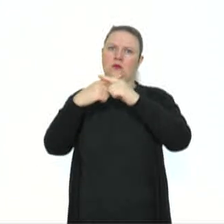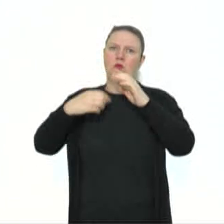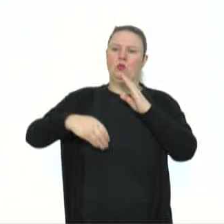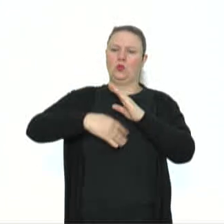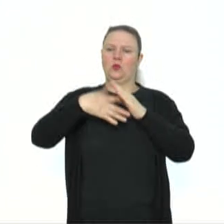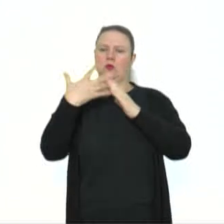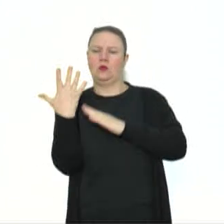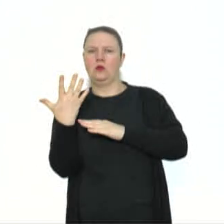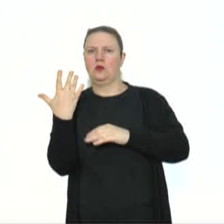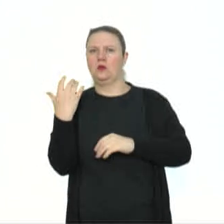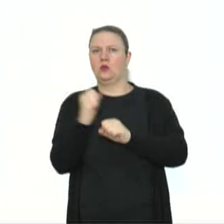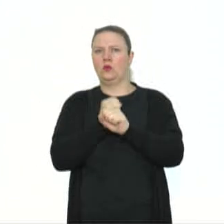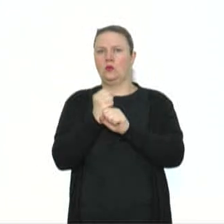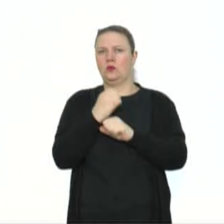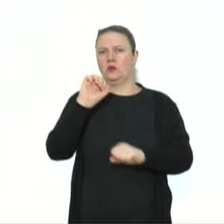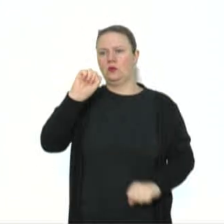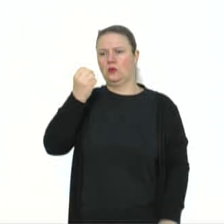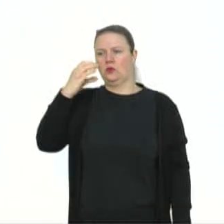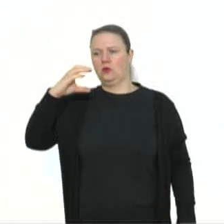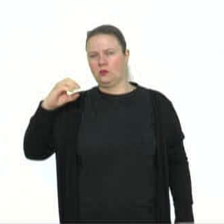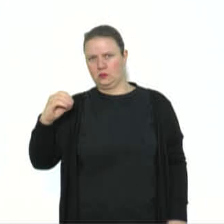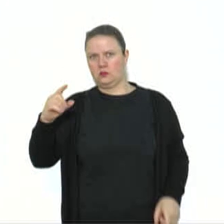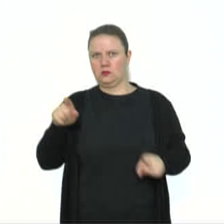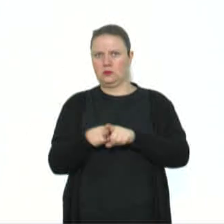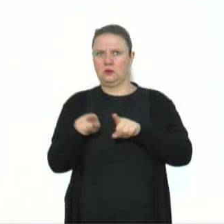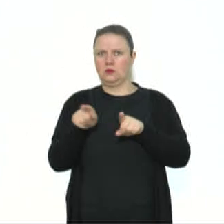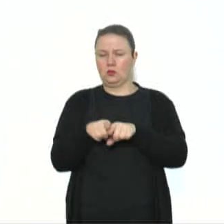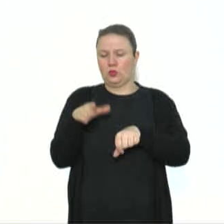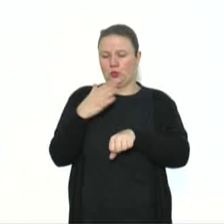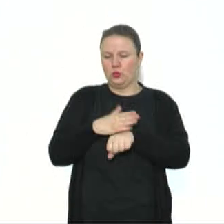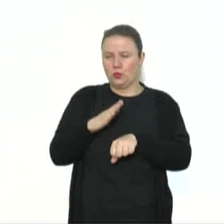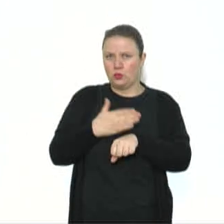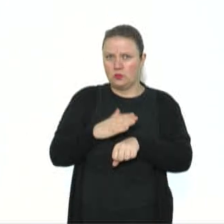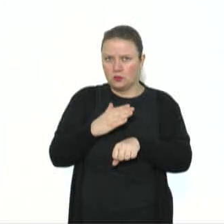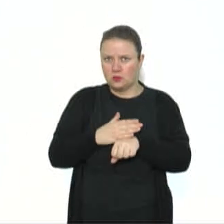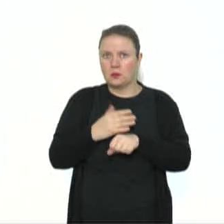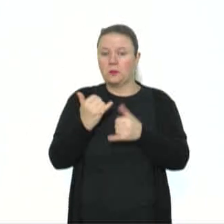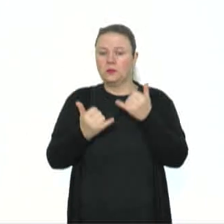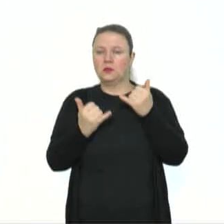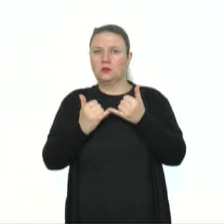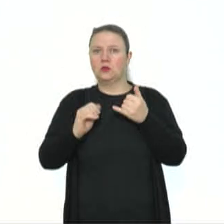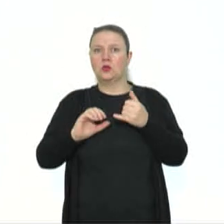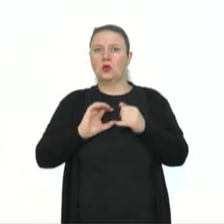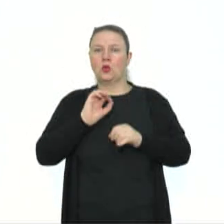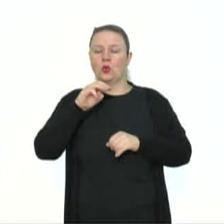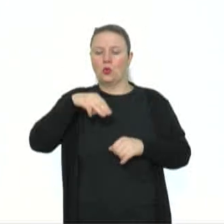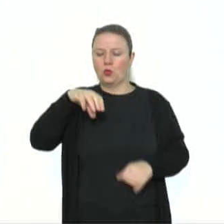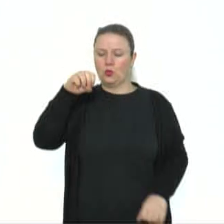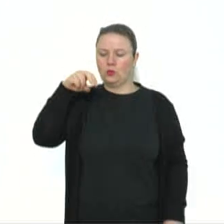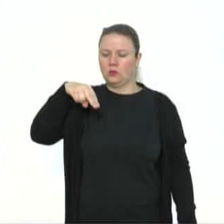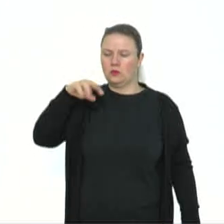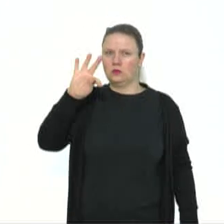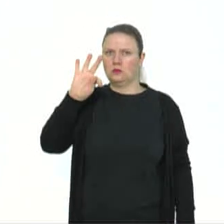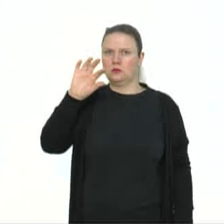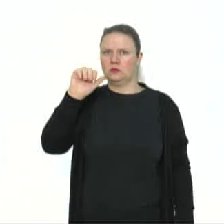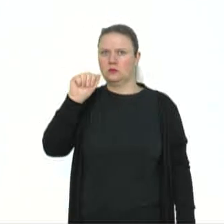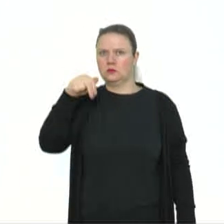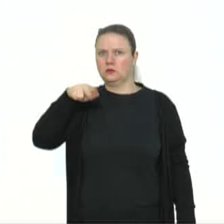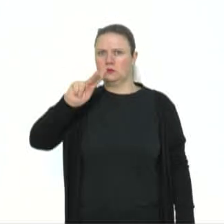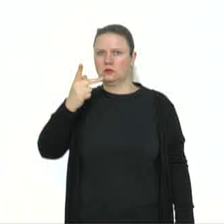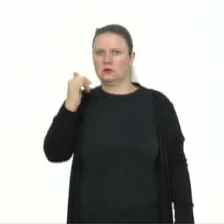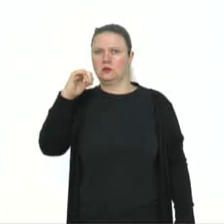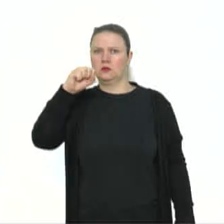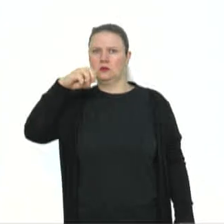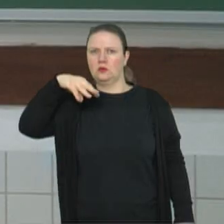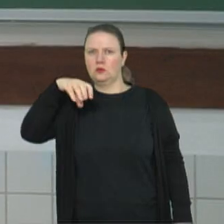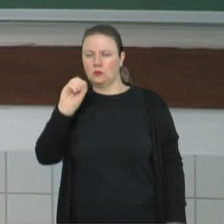80. Originalmente, a escalada aparece como uma atividade derivada do montanhismo e utilizada como treino para corridas de